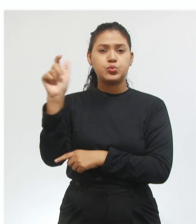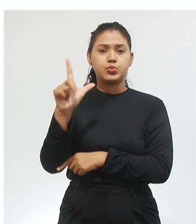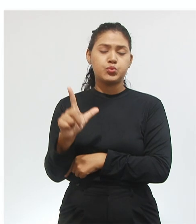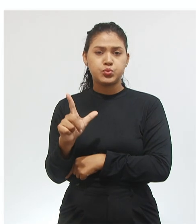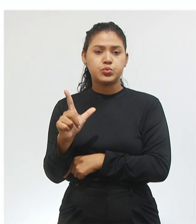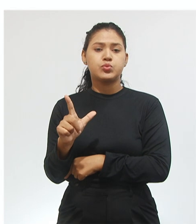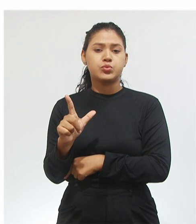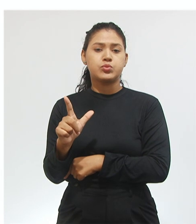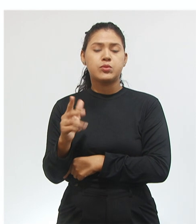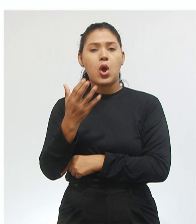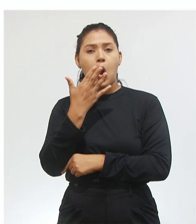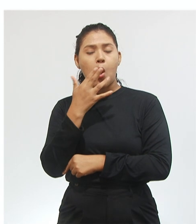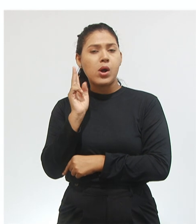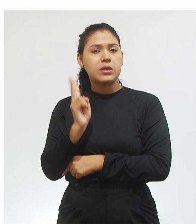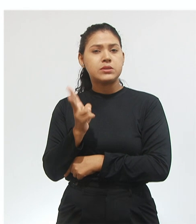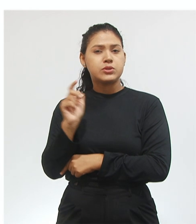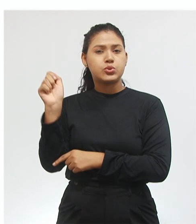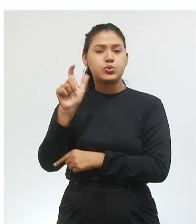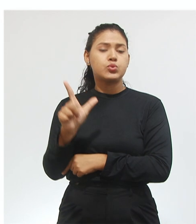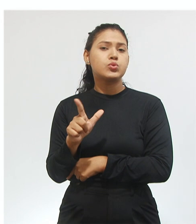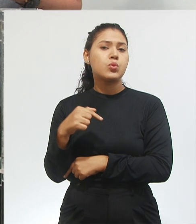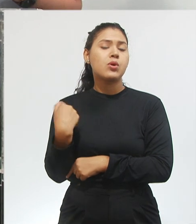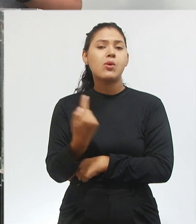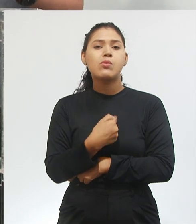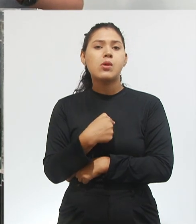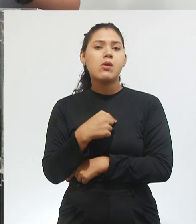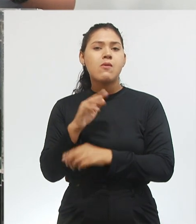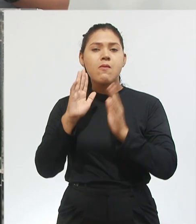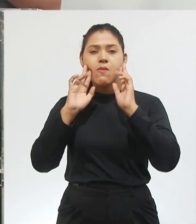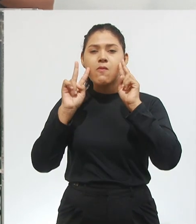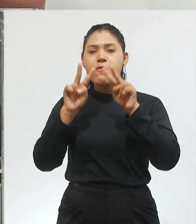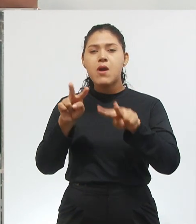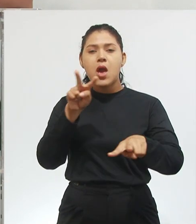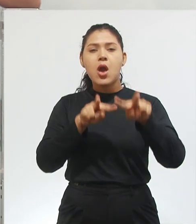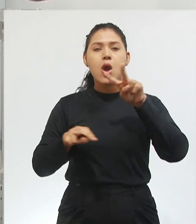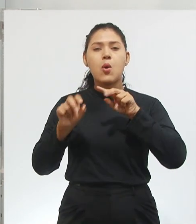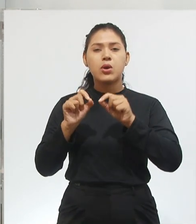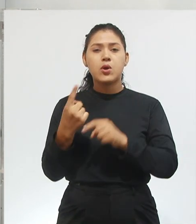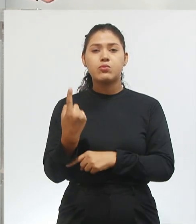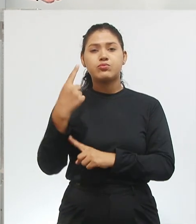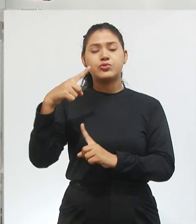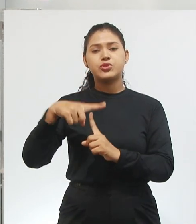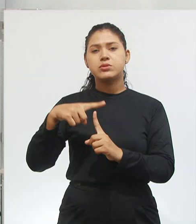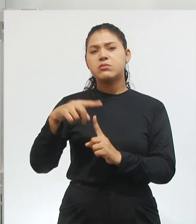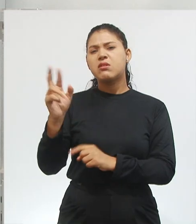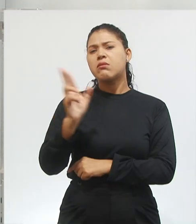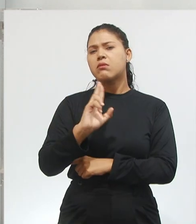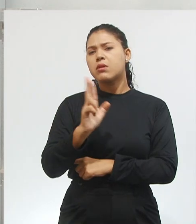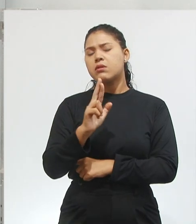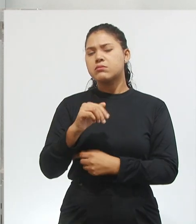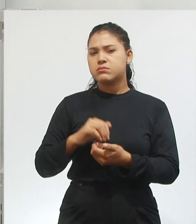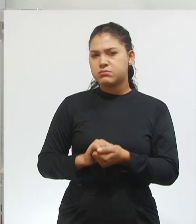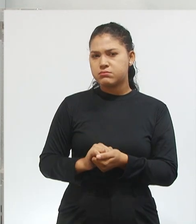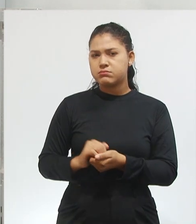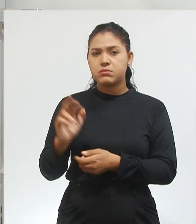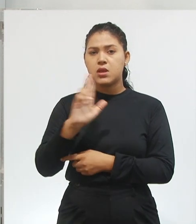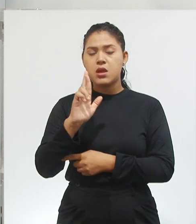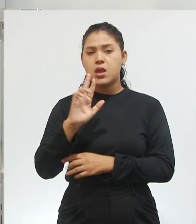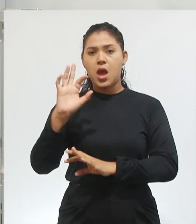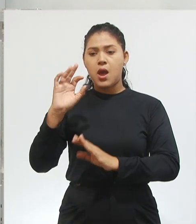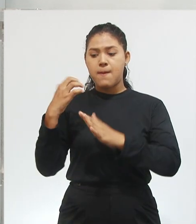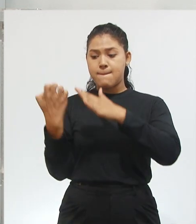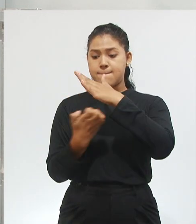quadrantes da mesma cor azul nós estamos tratando do último uma única temática Para quem para quem a organização